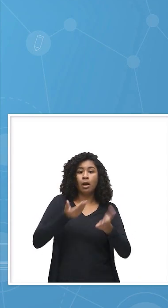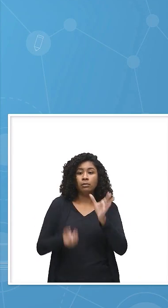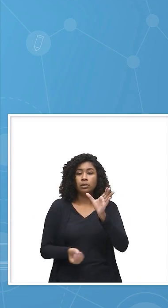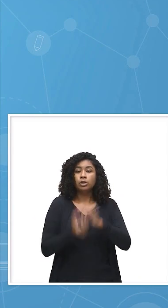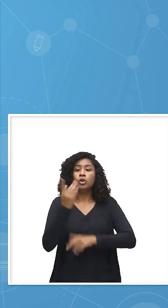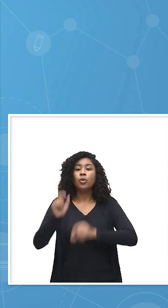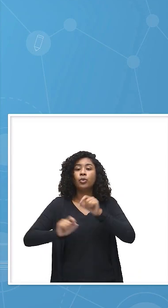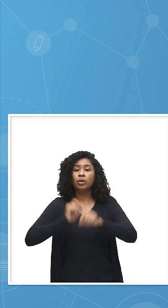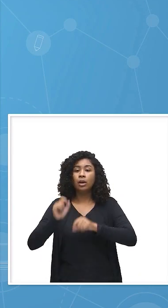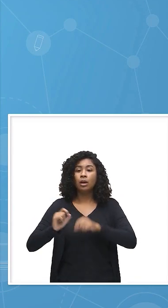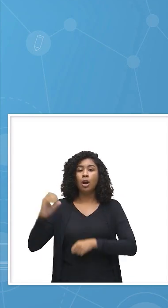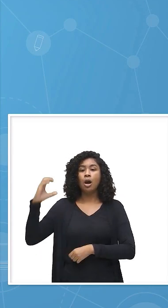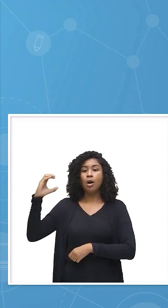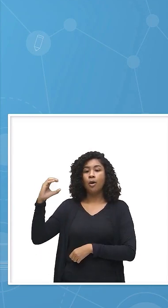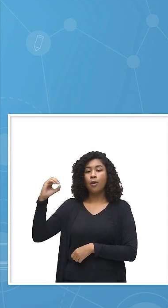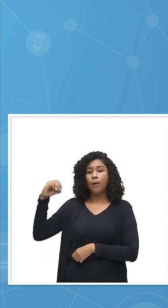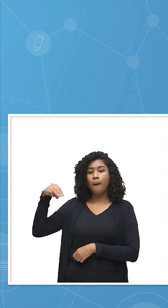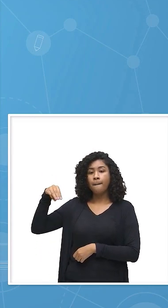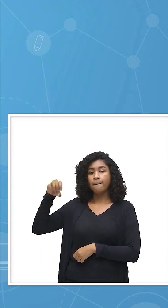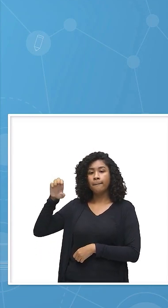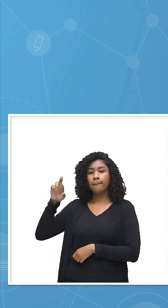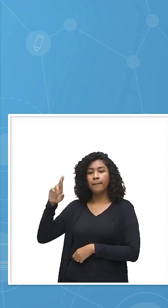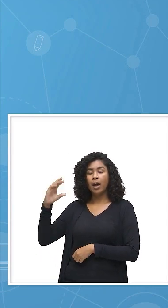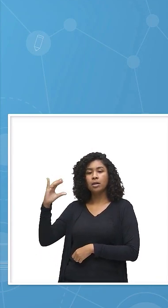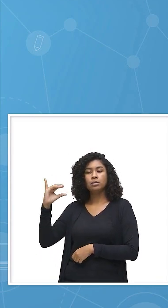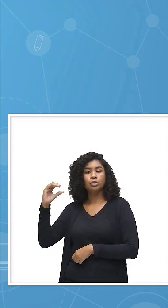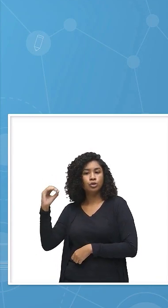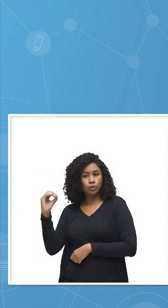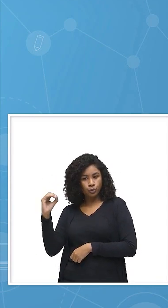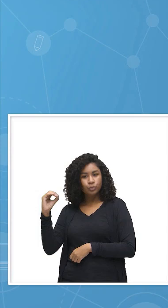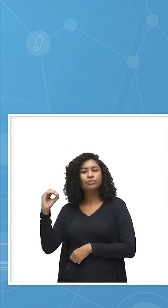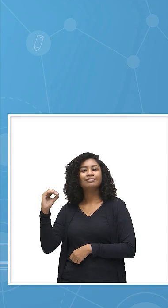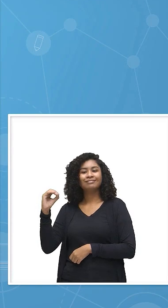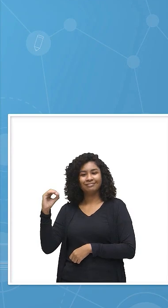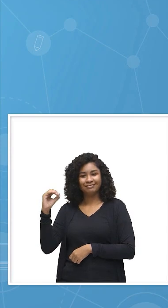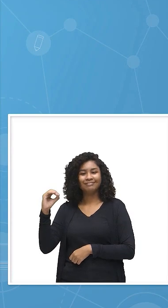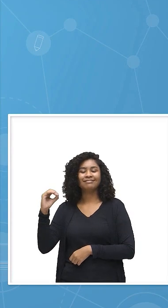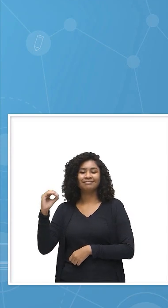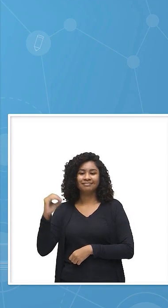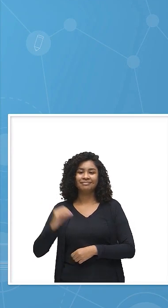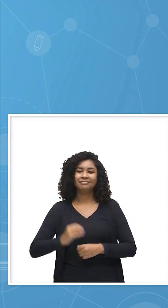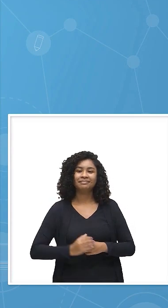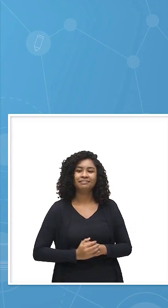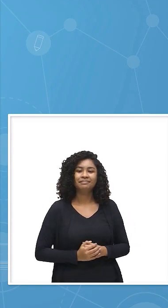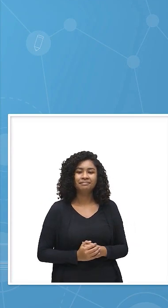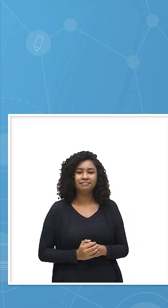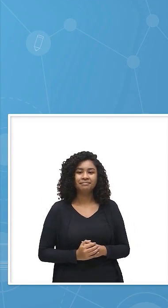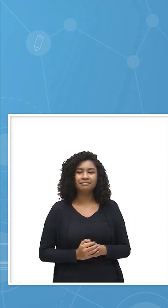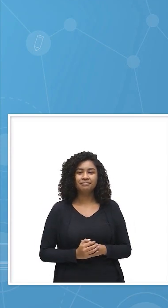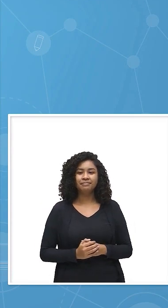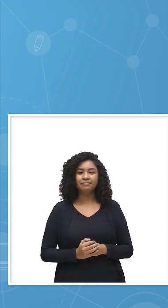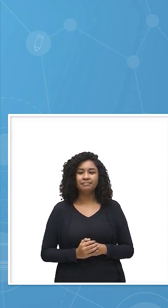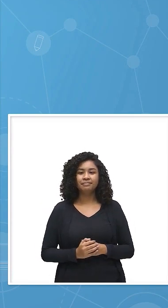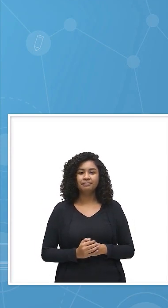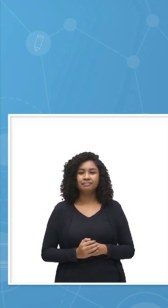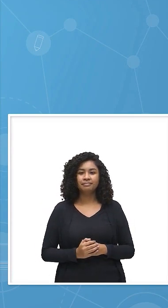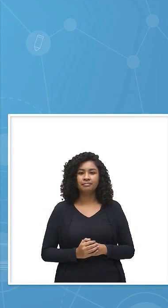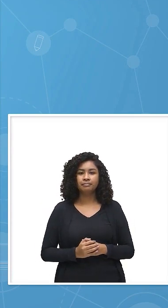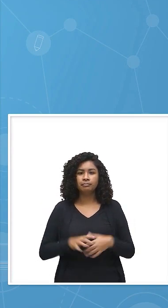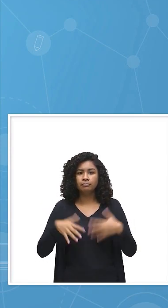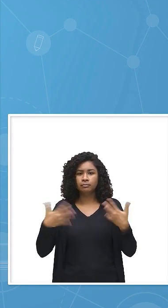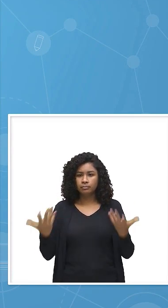através dessa economia de troca ou escambo, tá bom? Isso tudo dentro